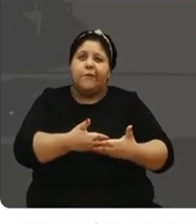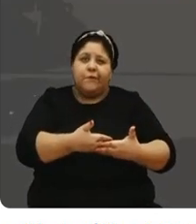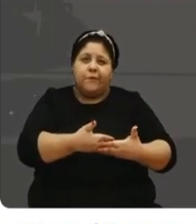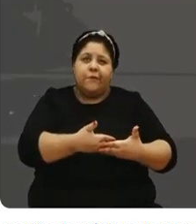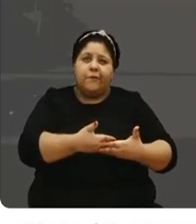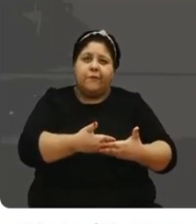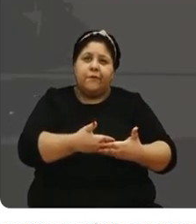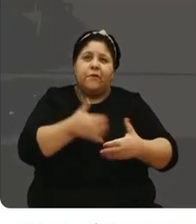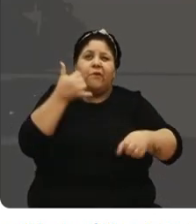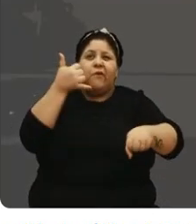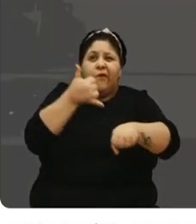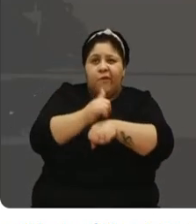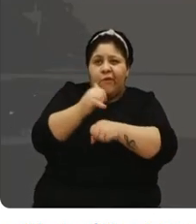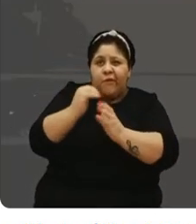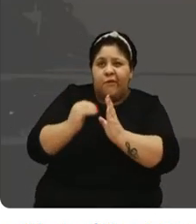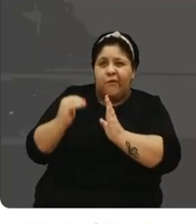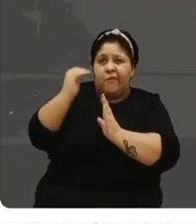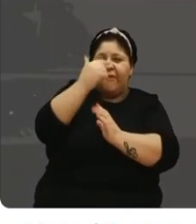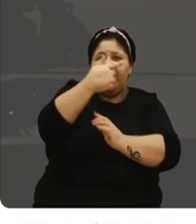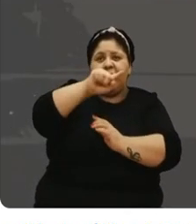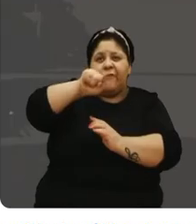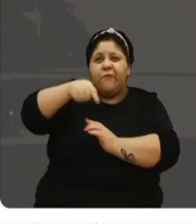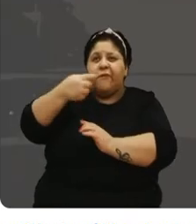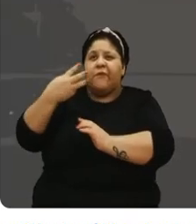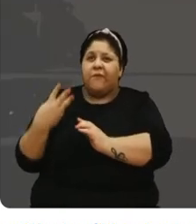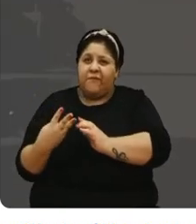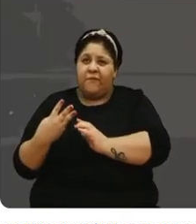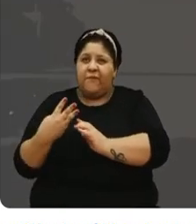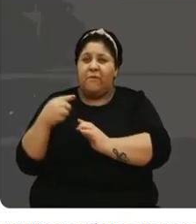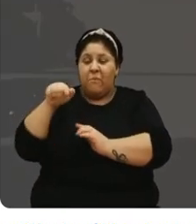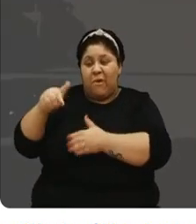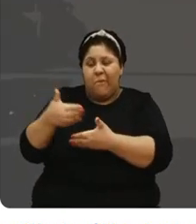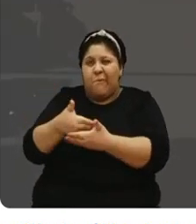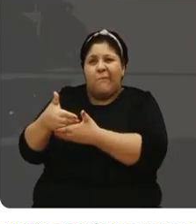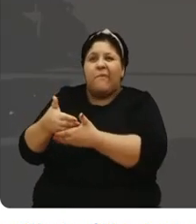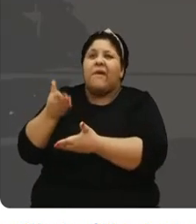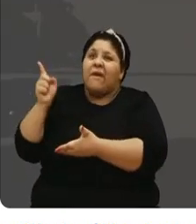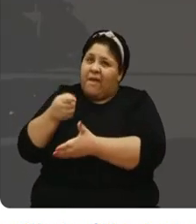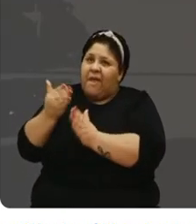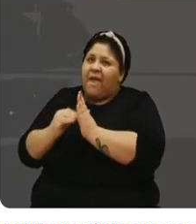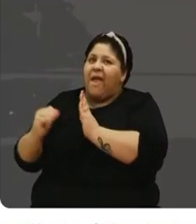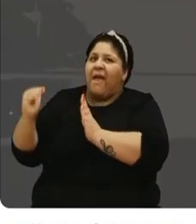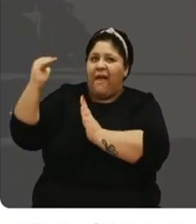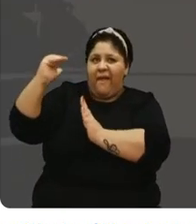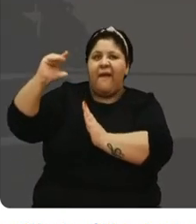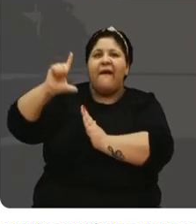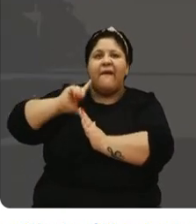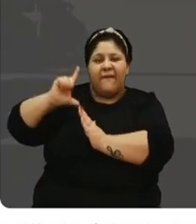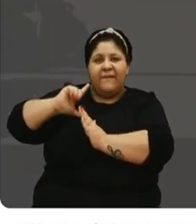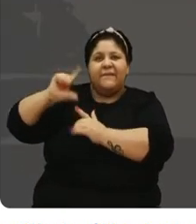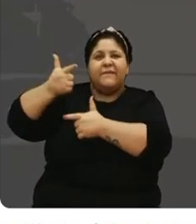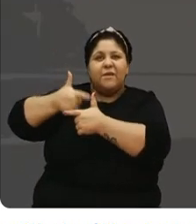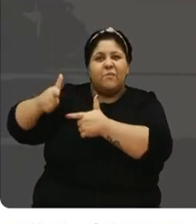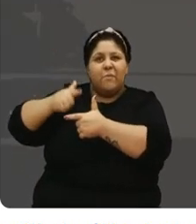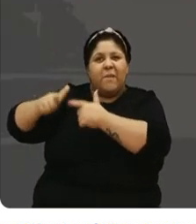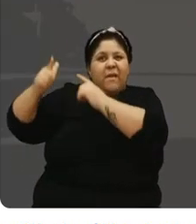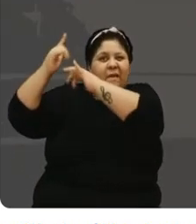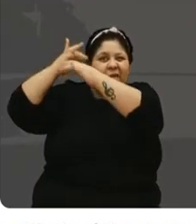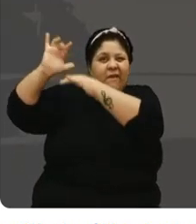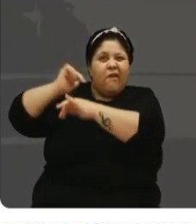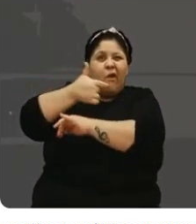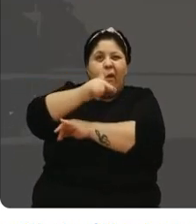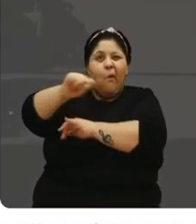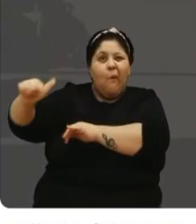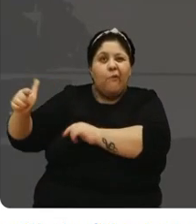Fibrinogênio alto, um alumínio alto, 7,3 de alumínio para um bebê já é alto, já tem intoxicação neuronal, já tem